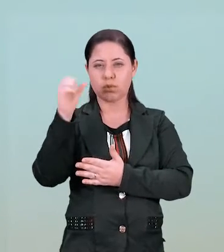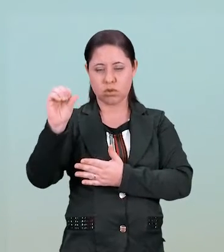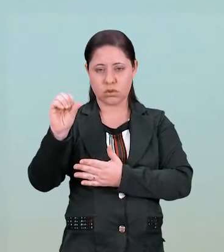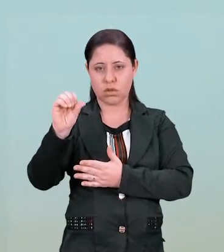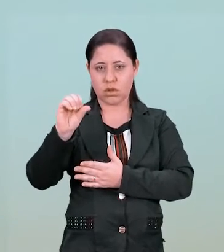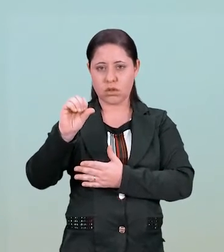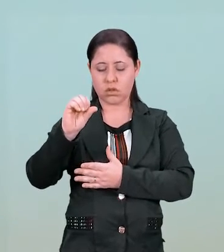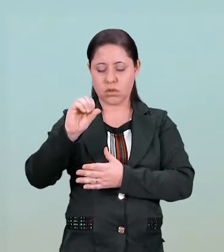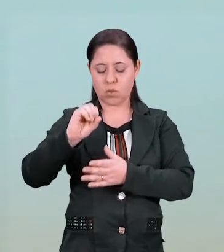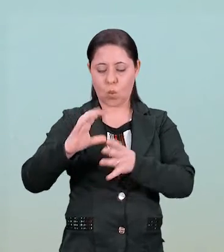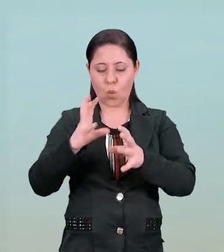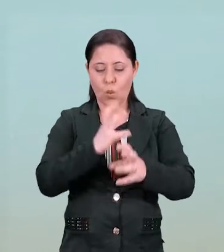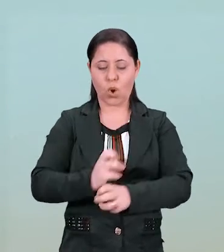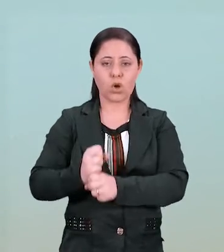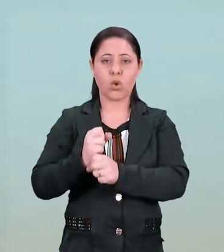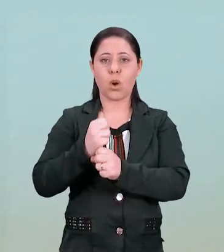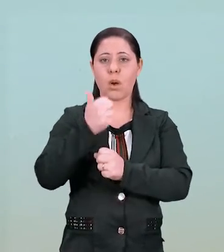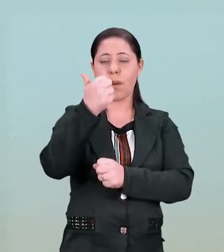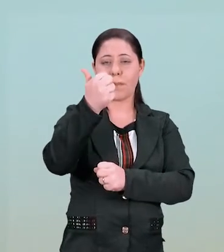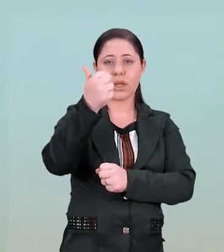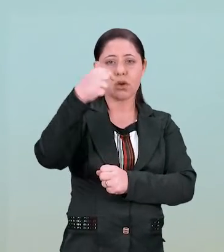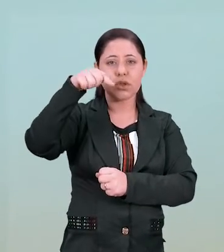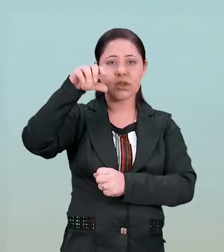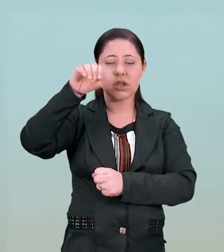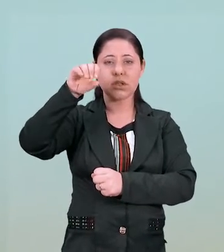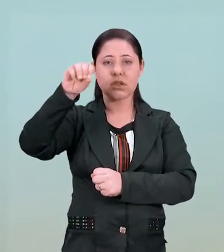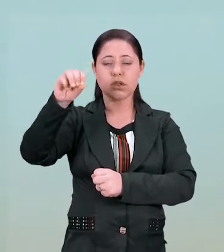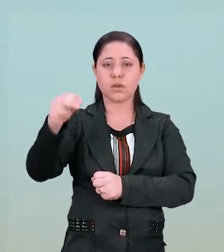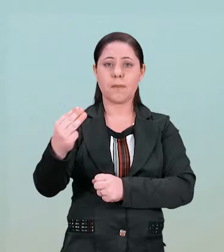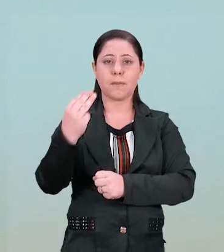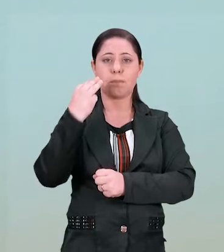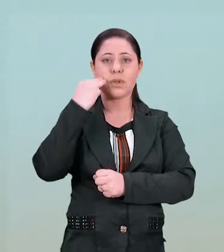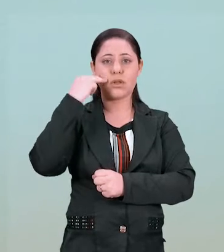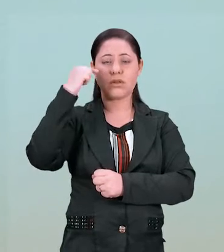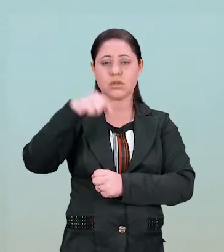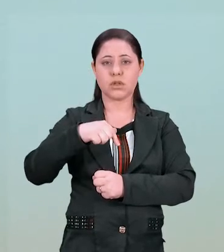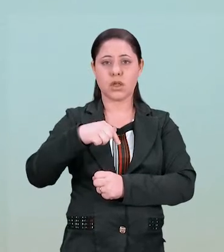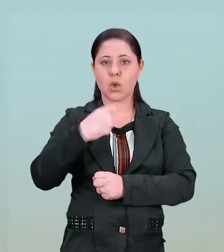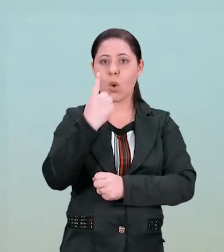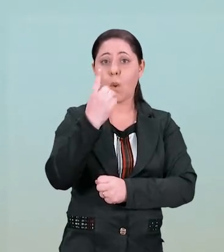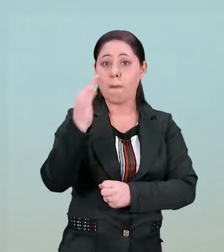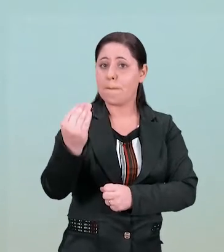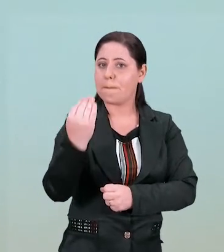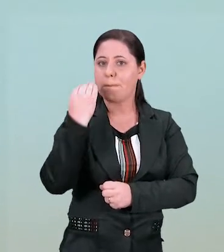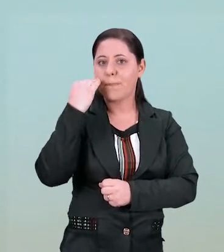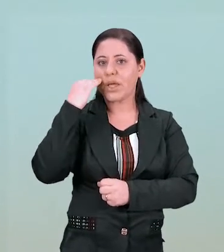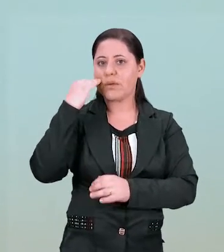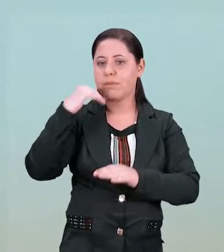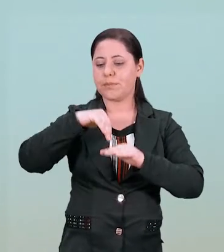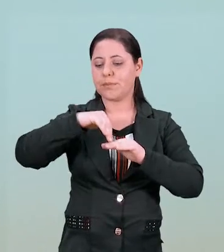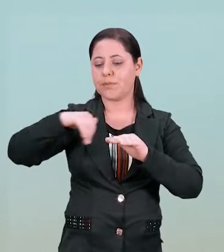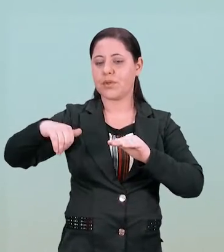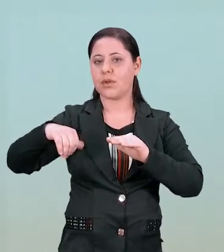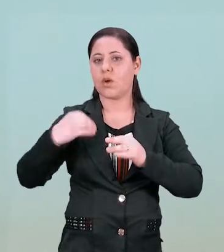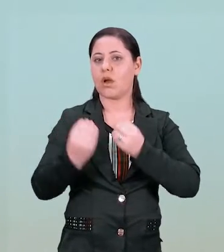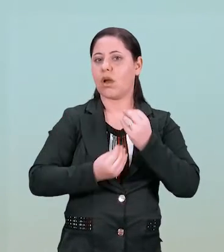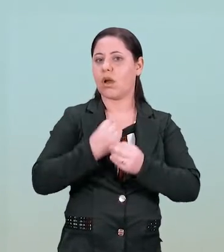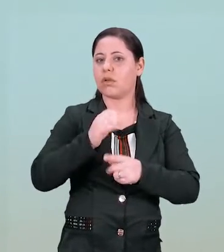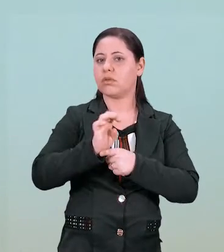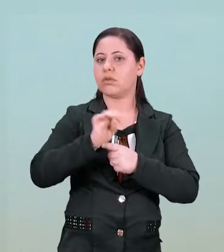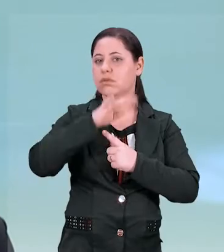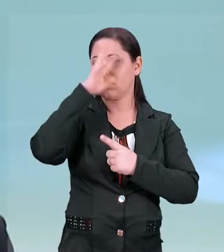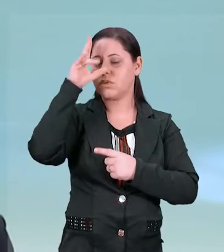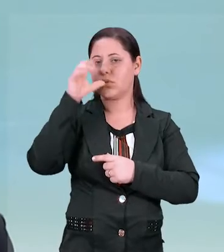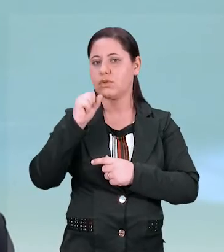milhões. Todavia, 1 bi foi contingenciado. E quando o Mato Grosso do Sul preencheu a maioria